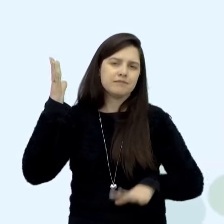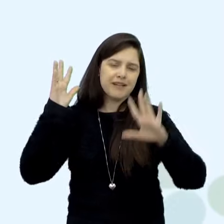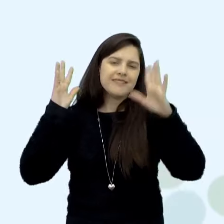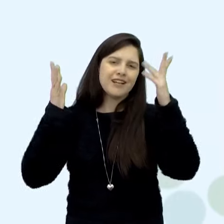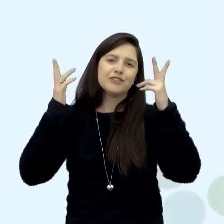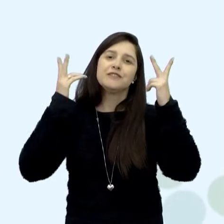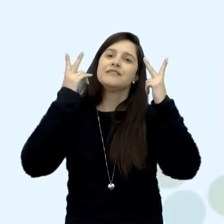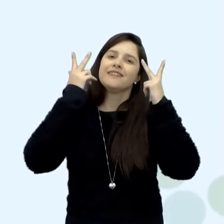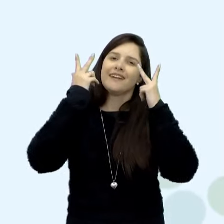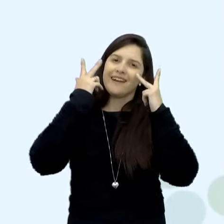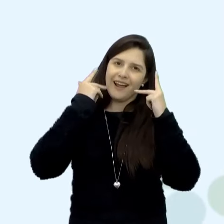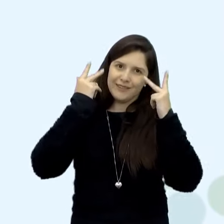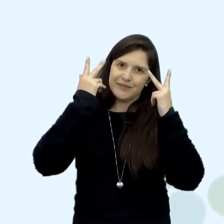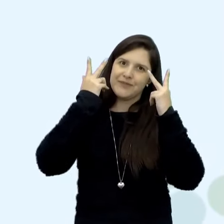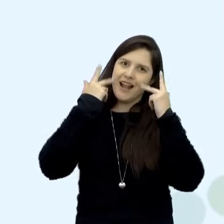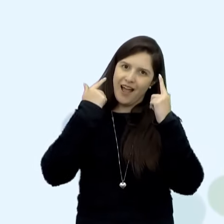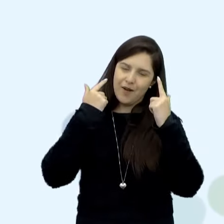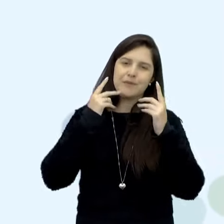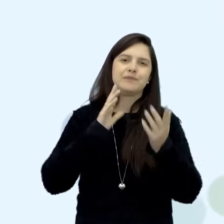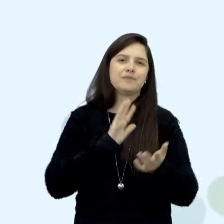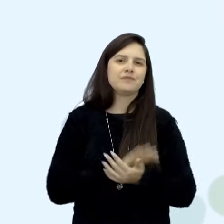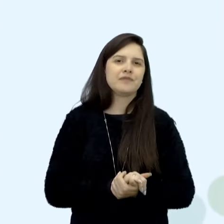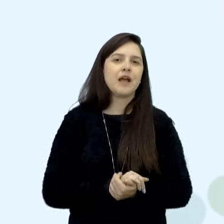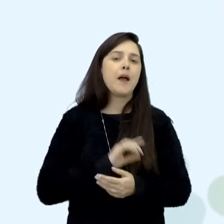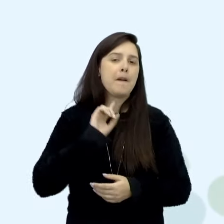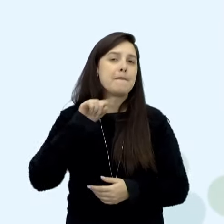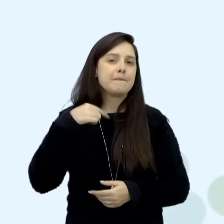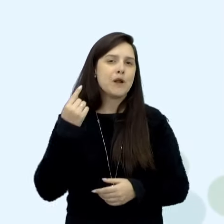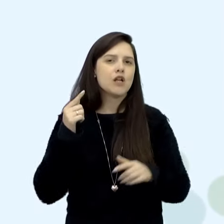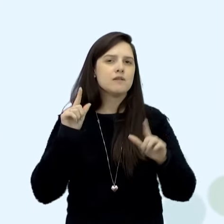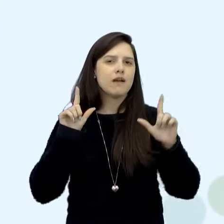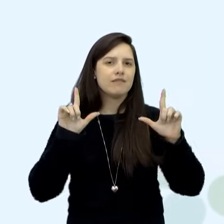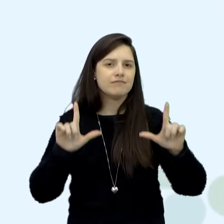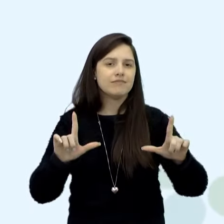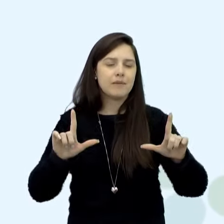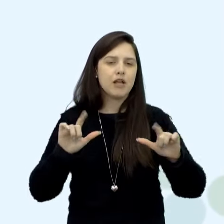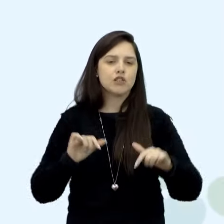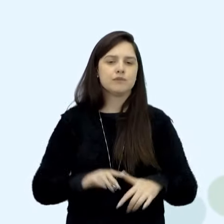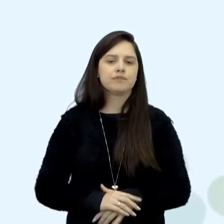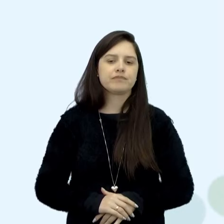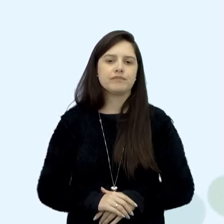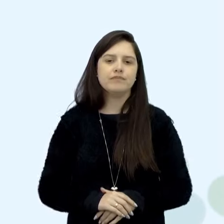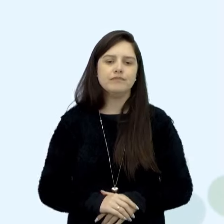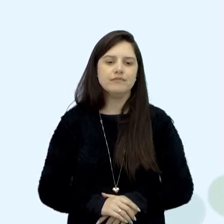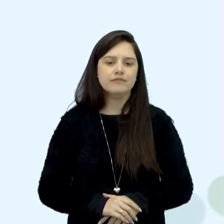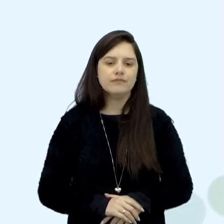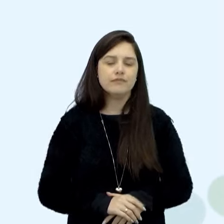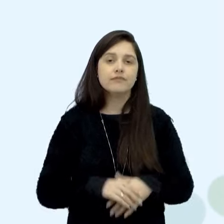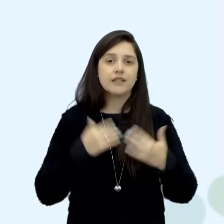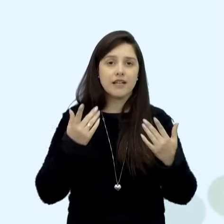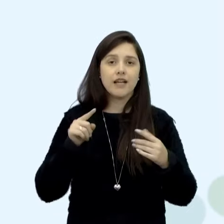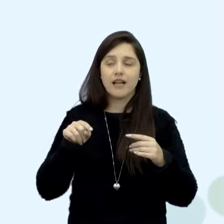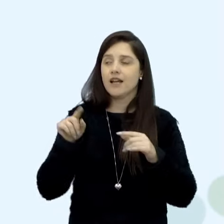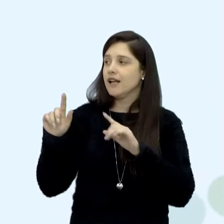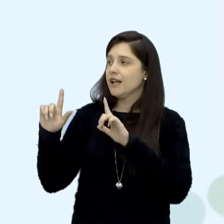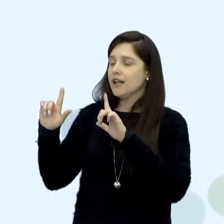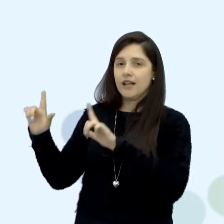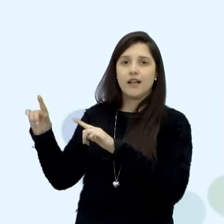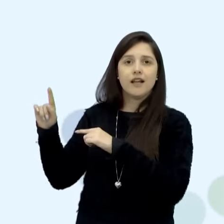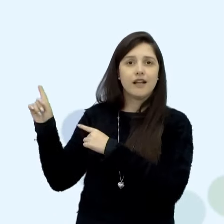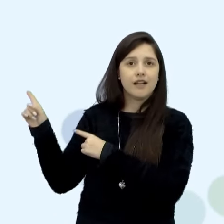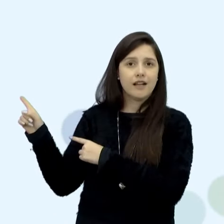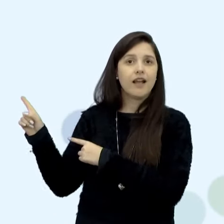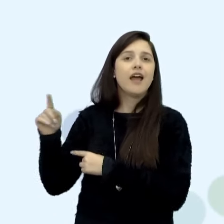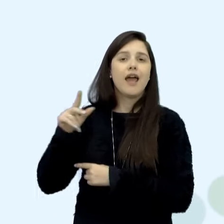paisagem natural. Vamos para a nossa próxima imagem. E essa imagem aqui parece uma imagem